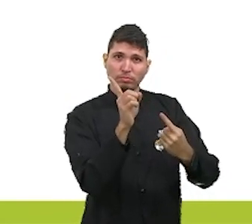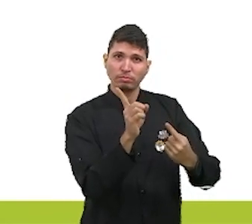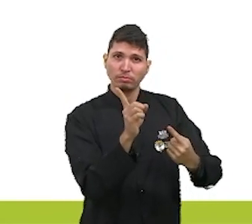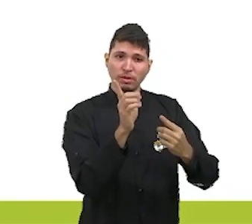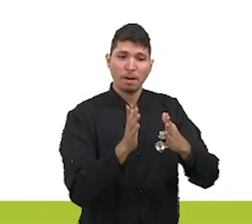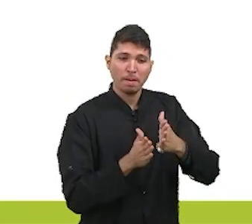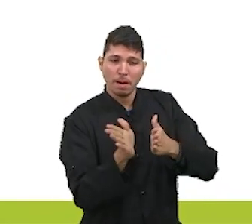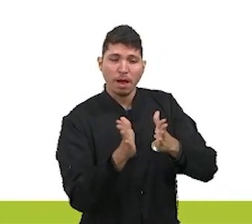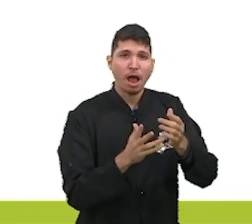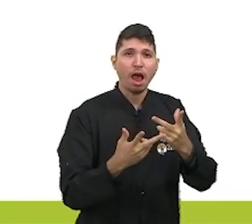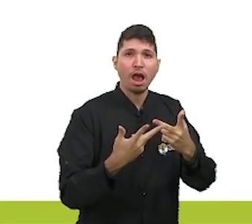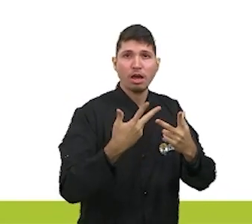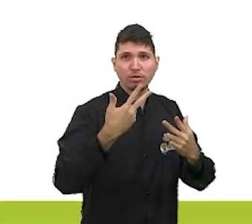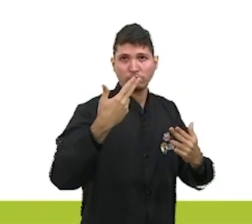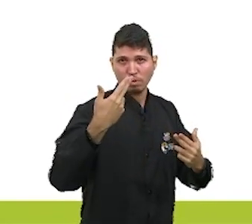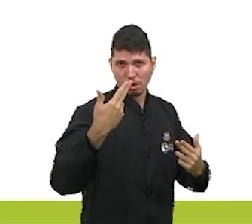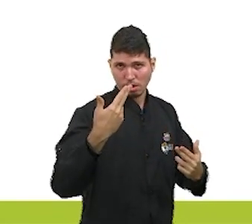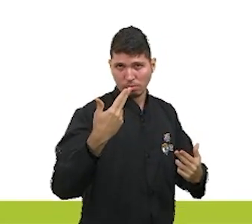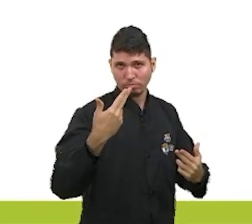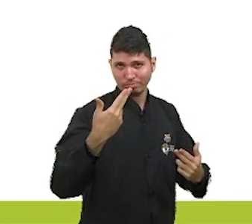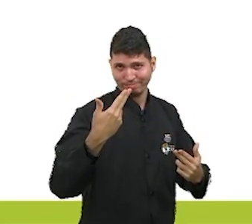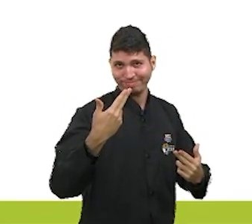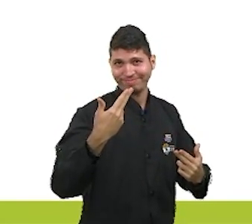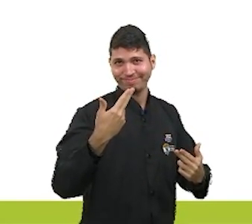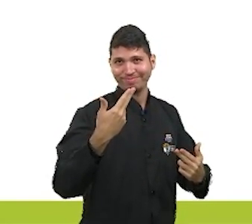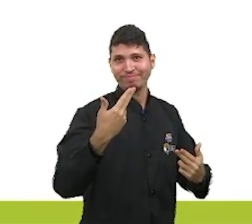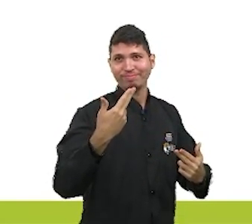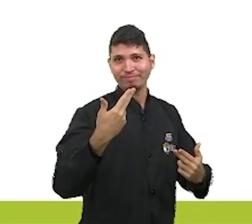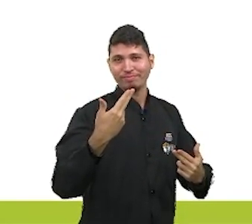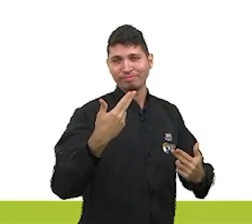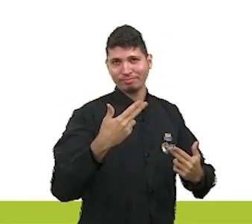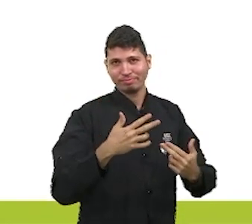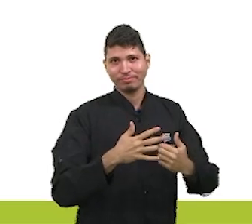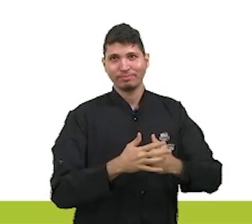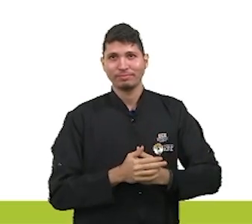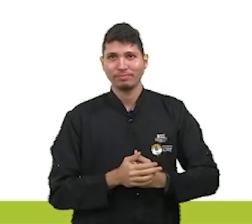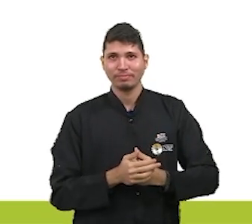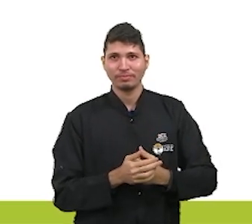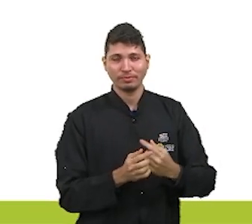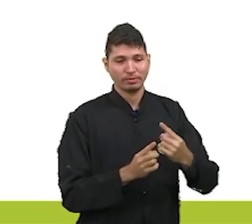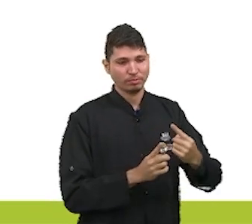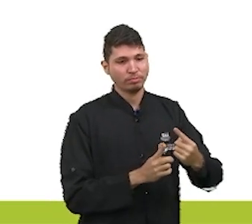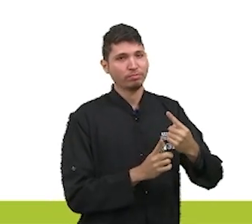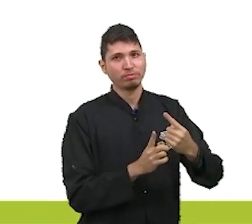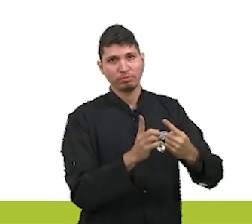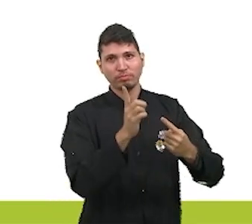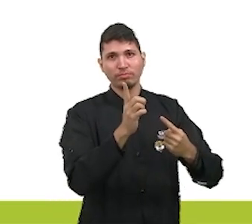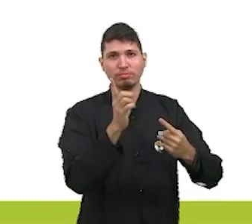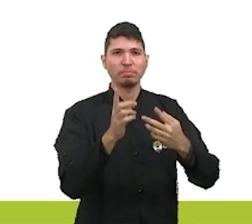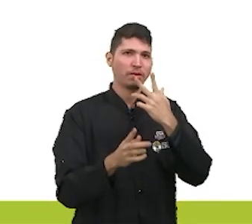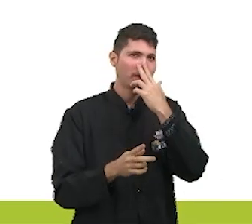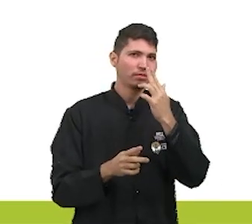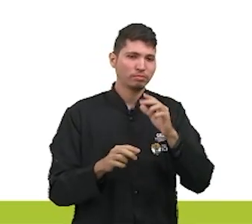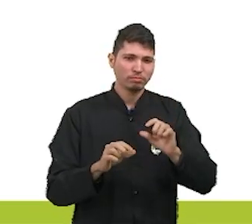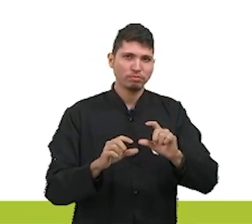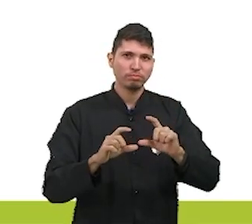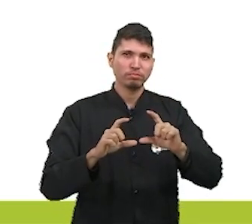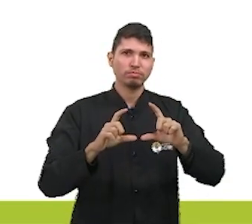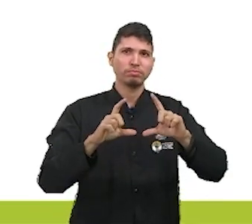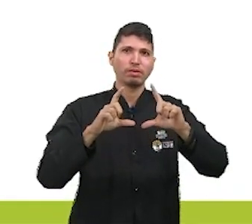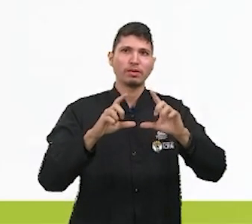mesma direção, então é como se eles estivessem apenas se somando, acrescentando, né? Então,